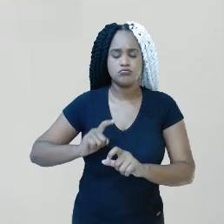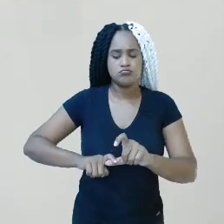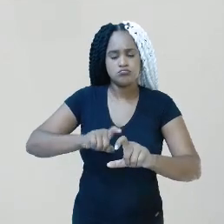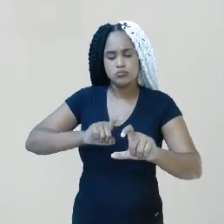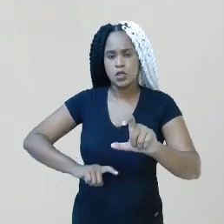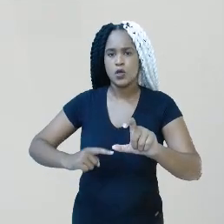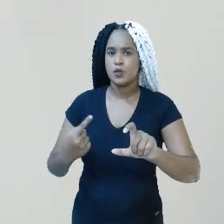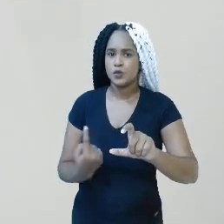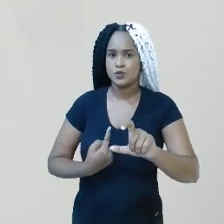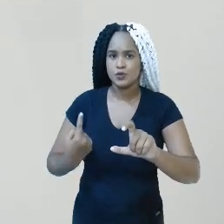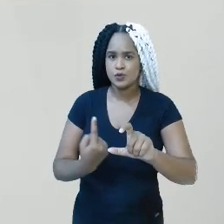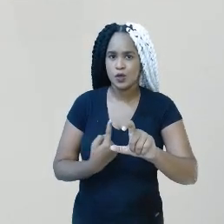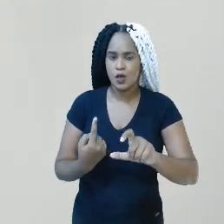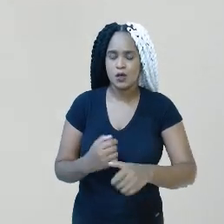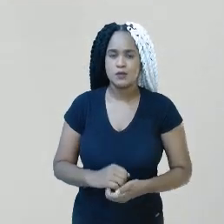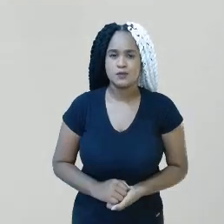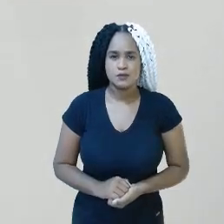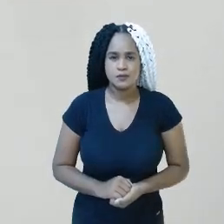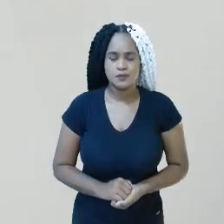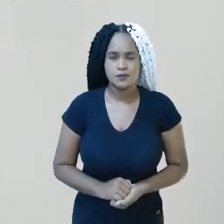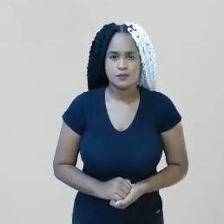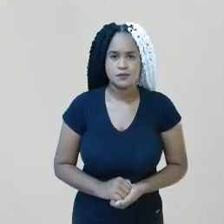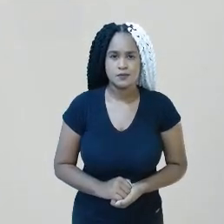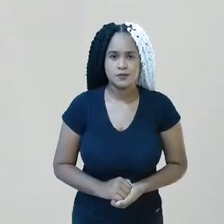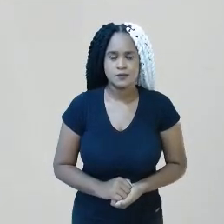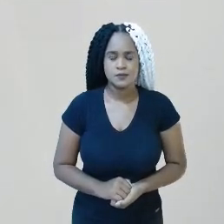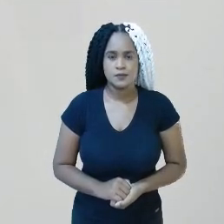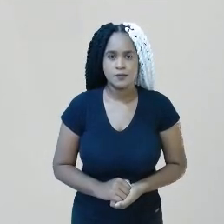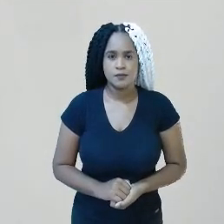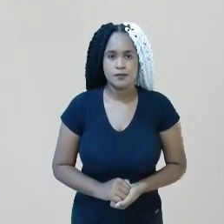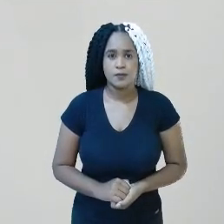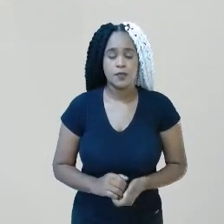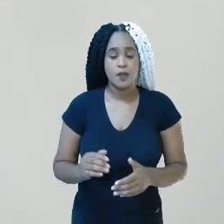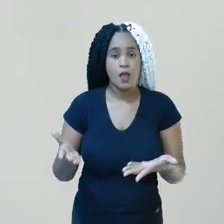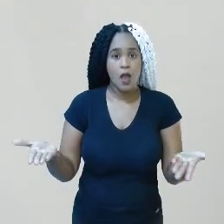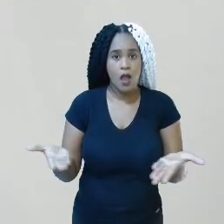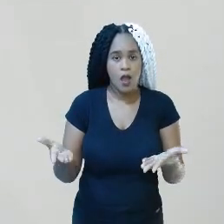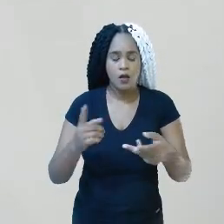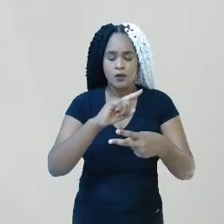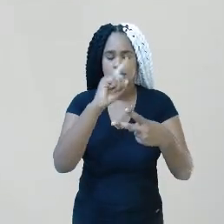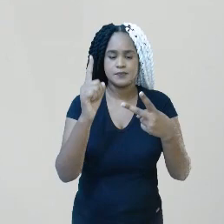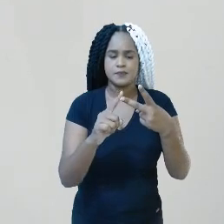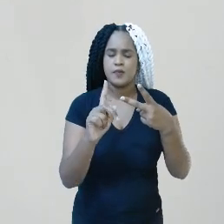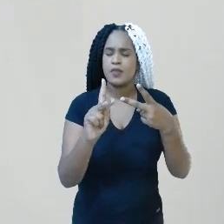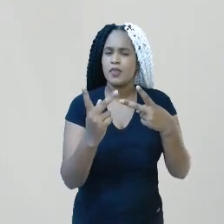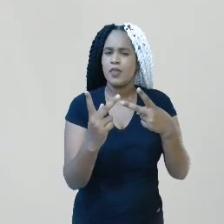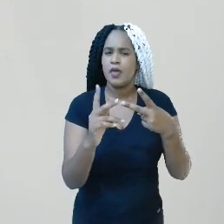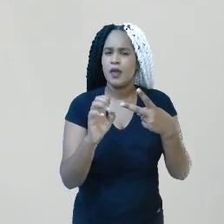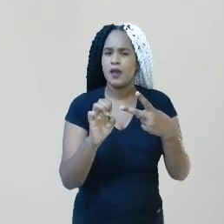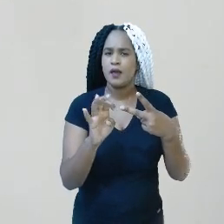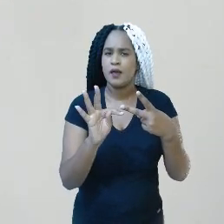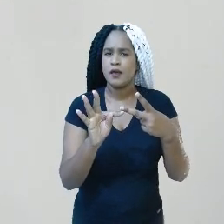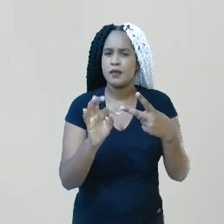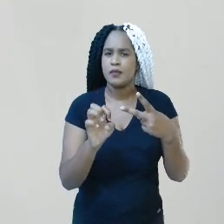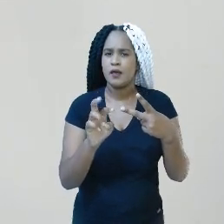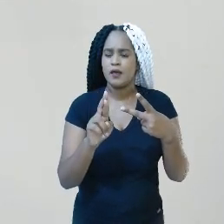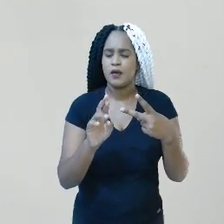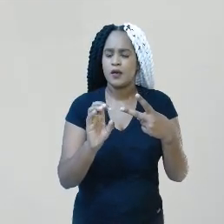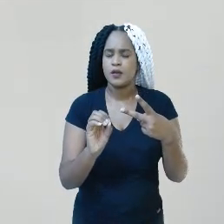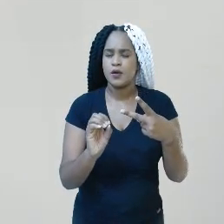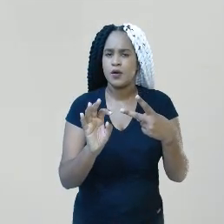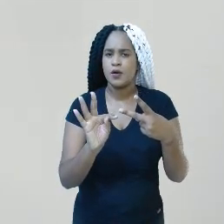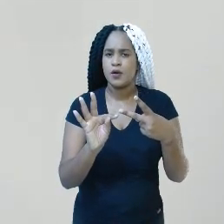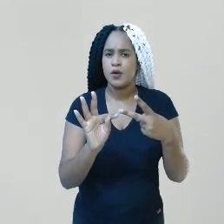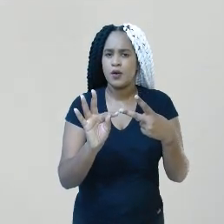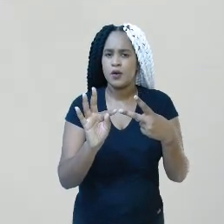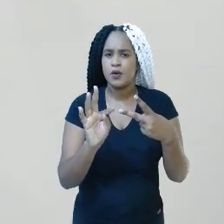tá? Não esquece disso não. E aí a gente vai para os seres heterótrofos. O que são esses seres heterótrofos? É uma palavra até